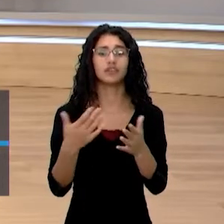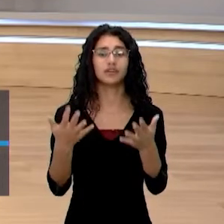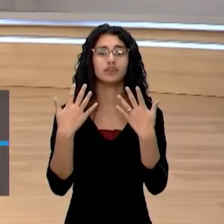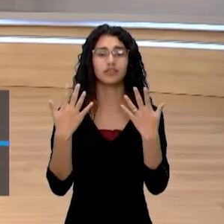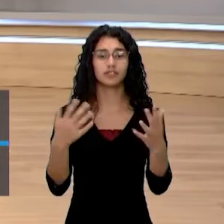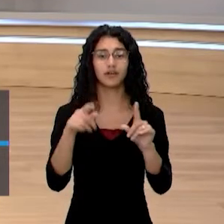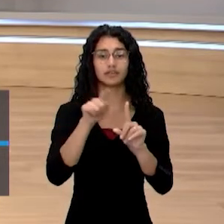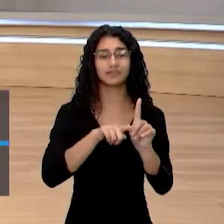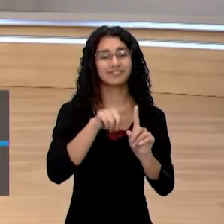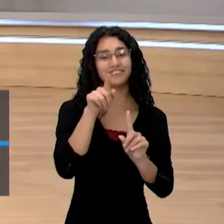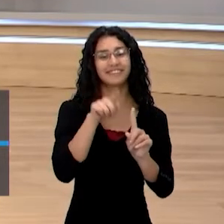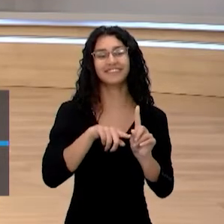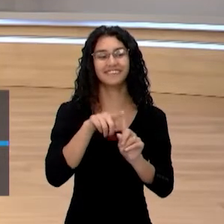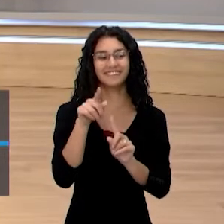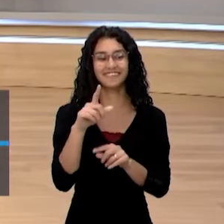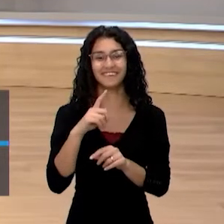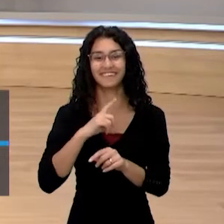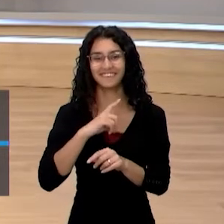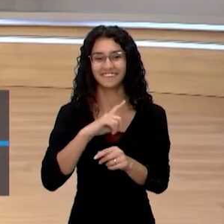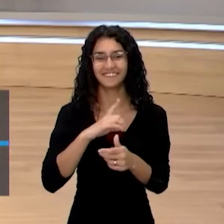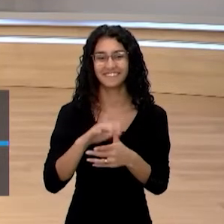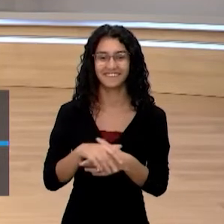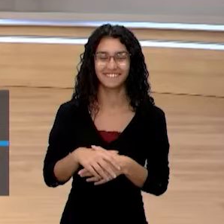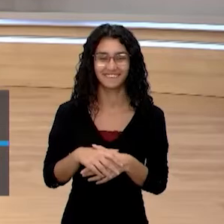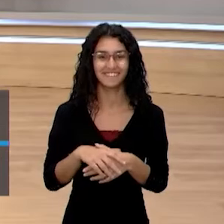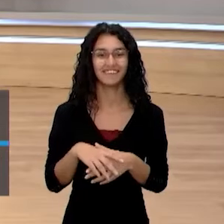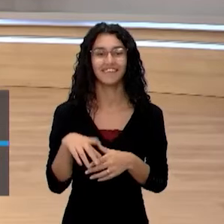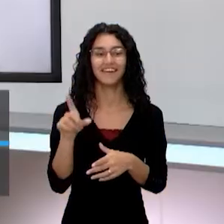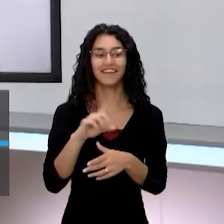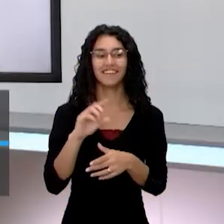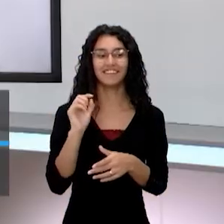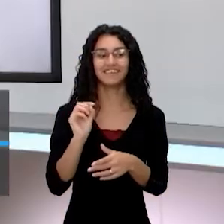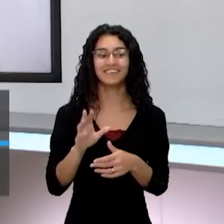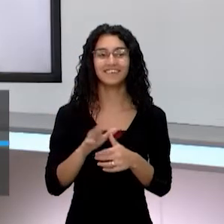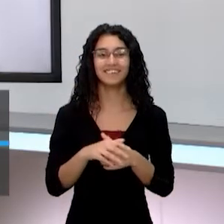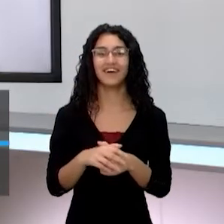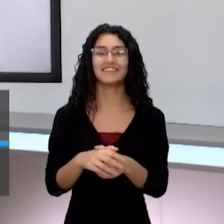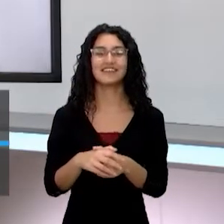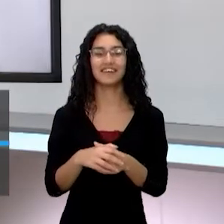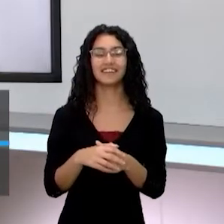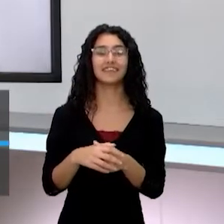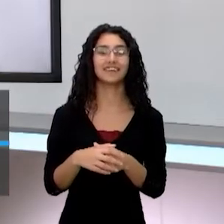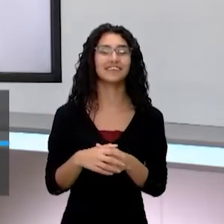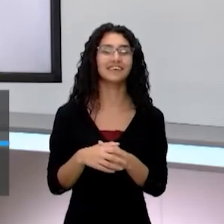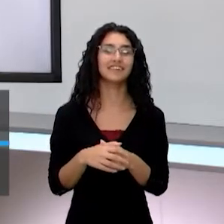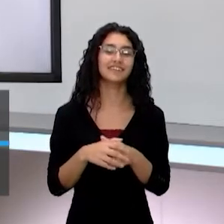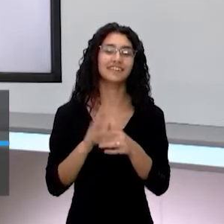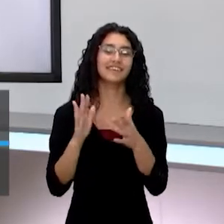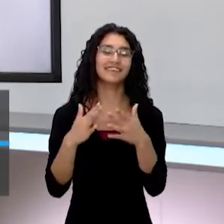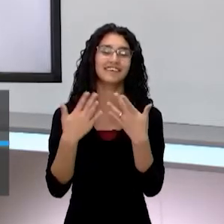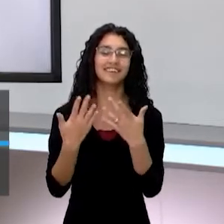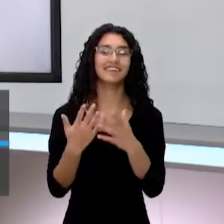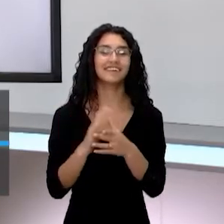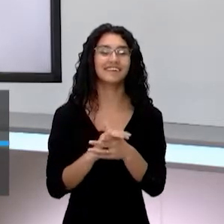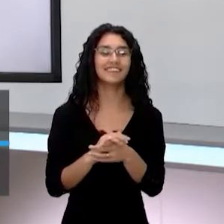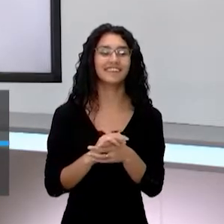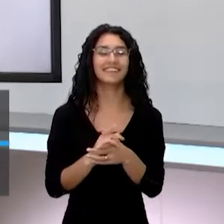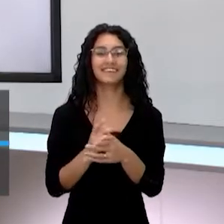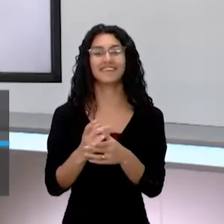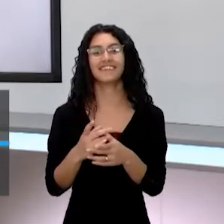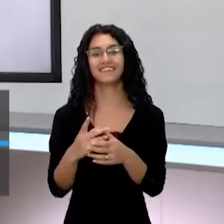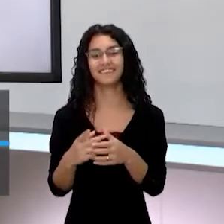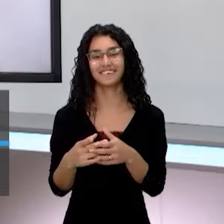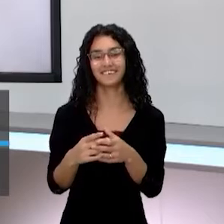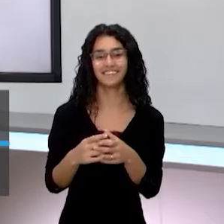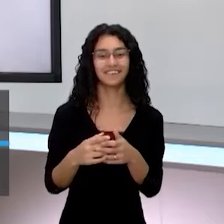temperatura. manutenção da temperatura, né? exato. Tem que ter ali não só a questão da temperatura, mas há certas quantidades de gases, né? Certos gases